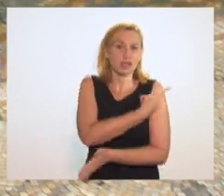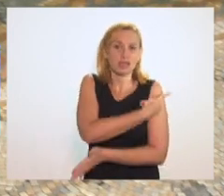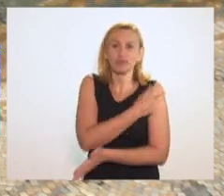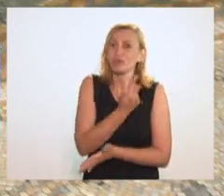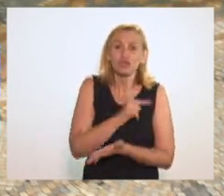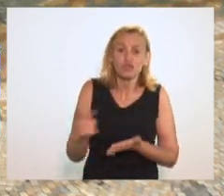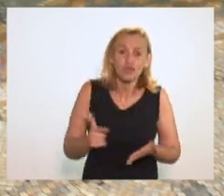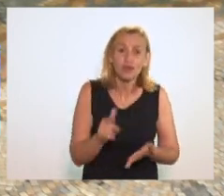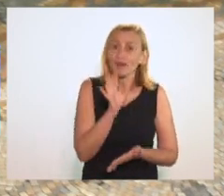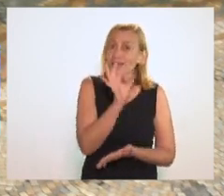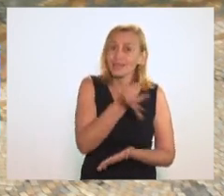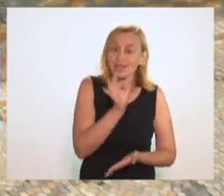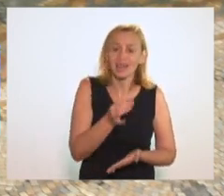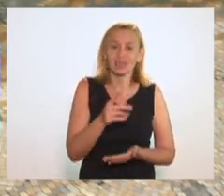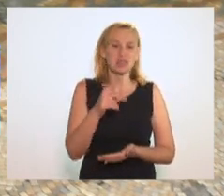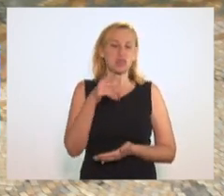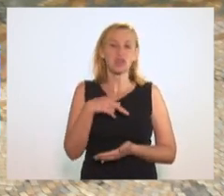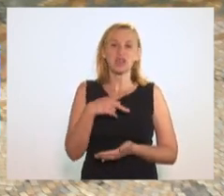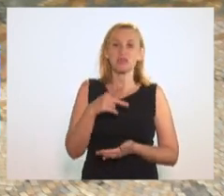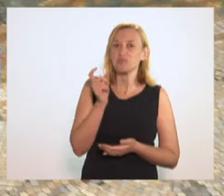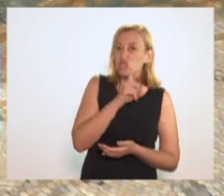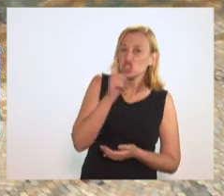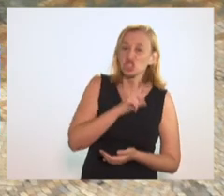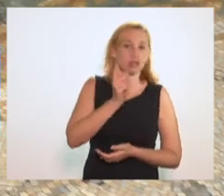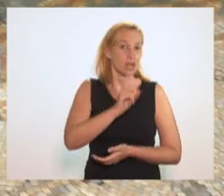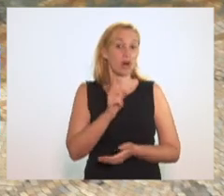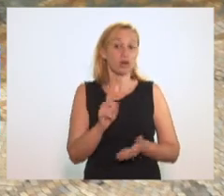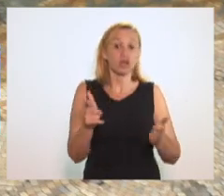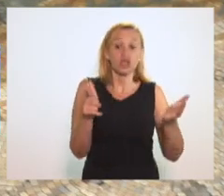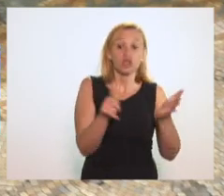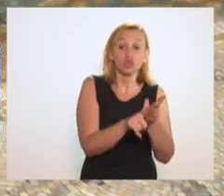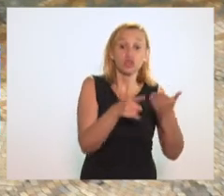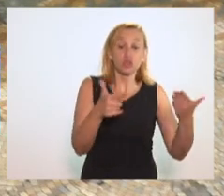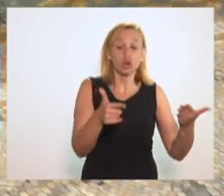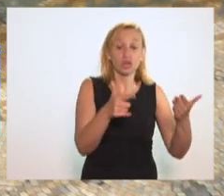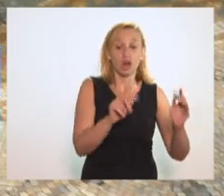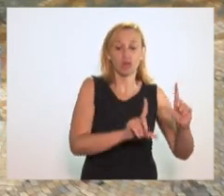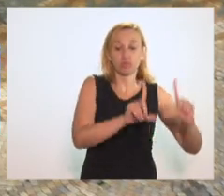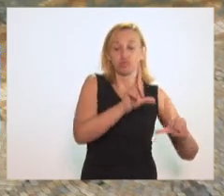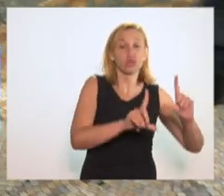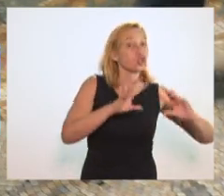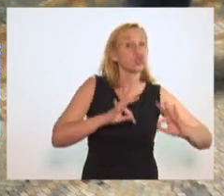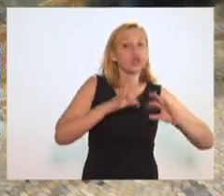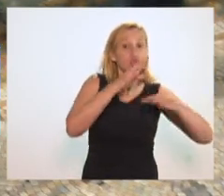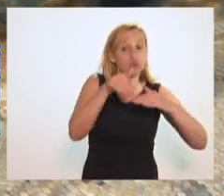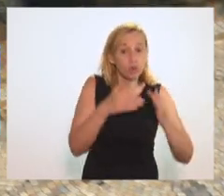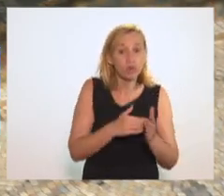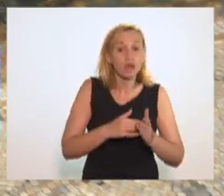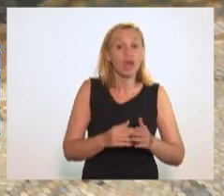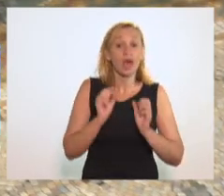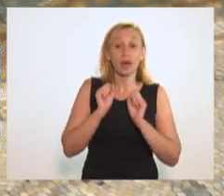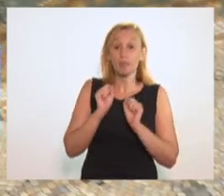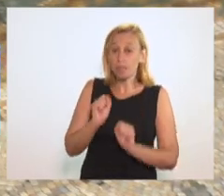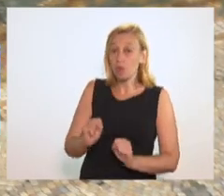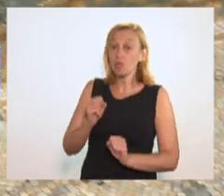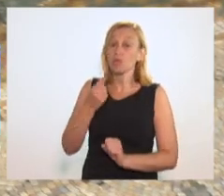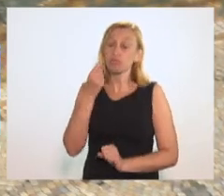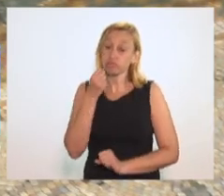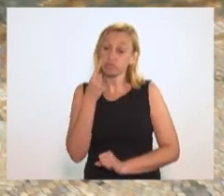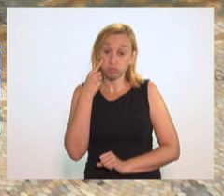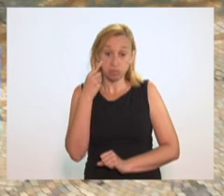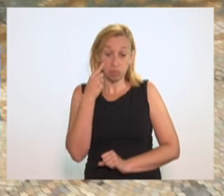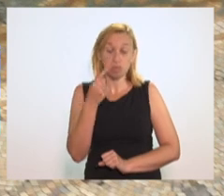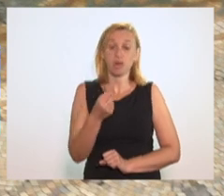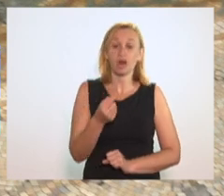fato, a gente não está inventando, está em todos os jornais. Então, é importante que a gente se assente na realidade e não só